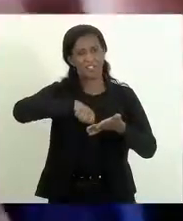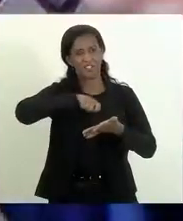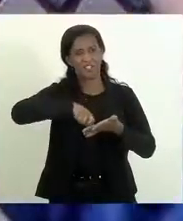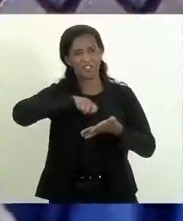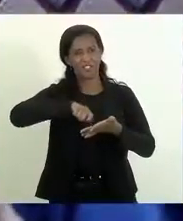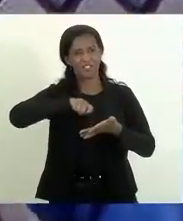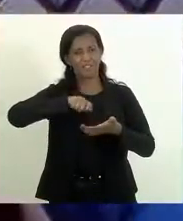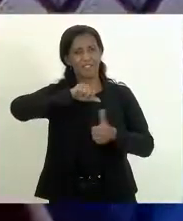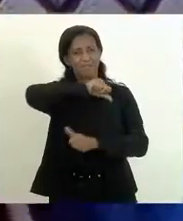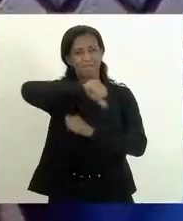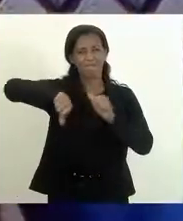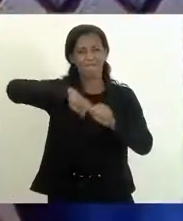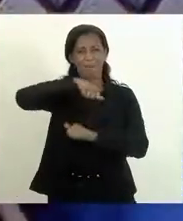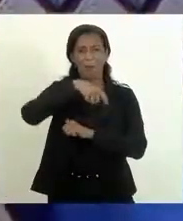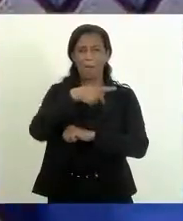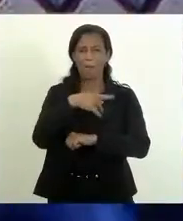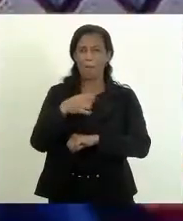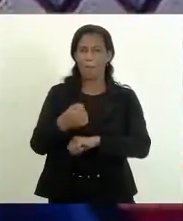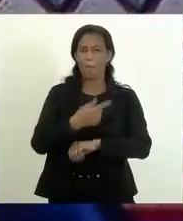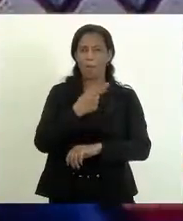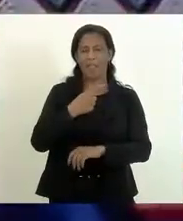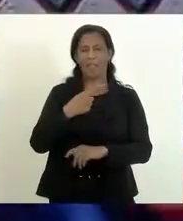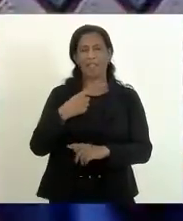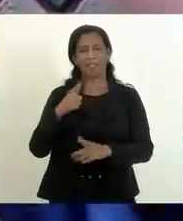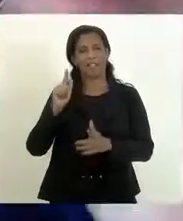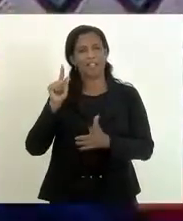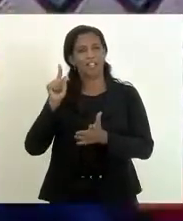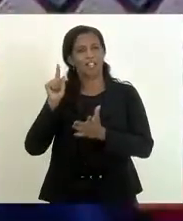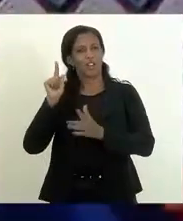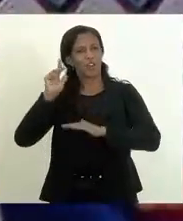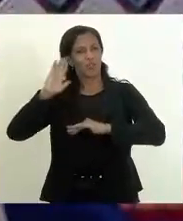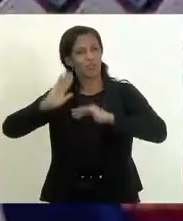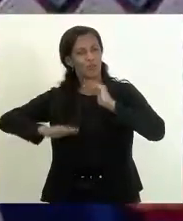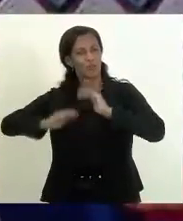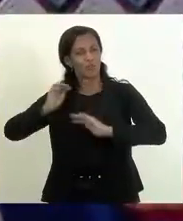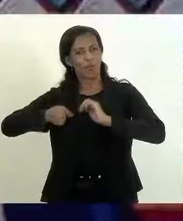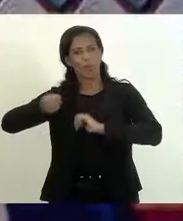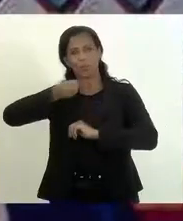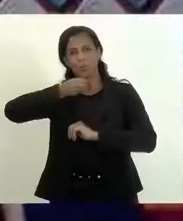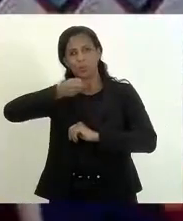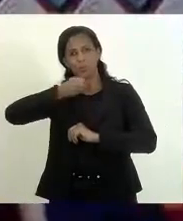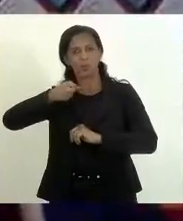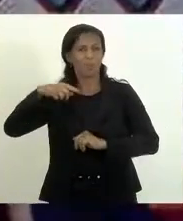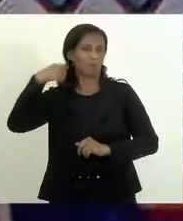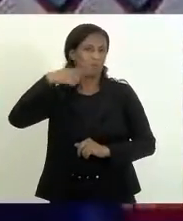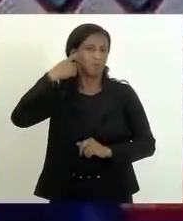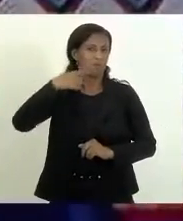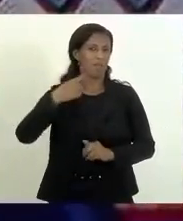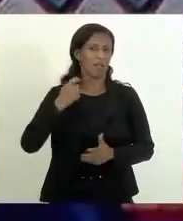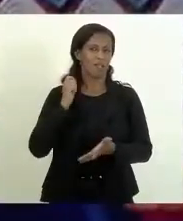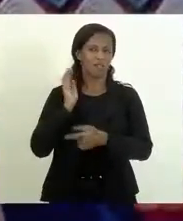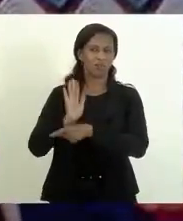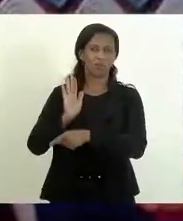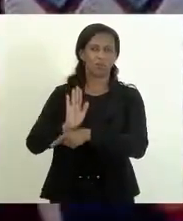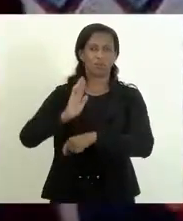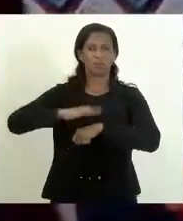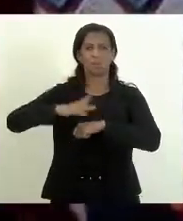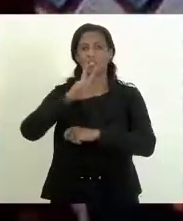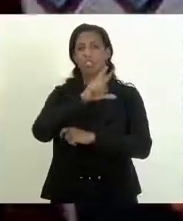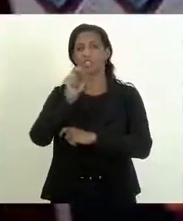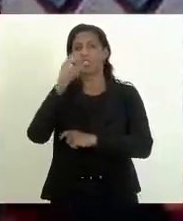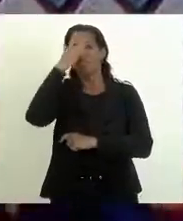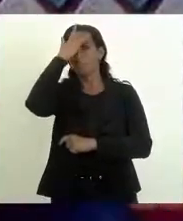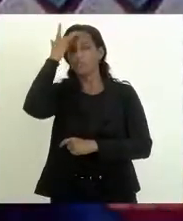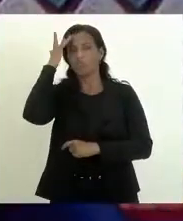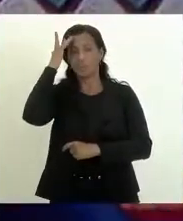grande poeta, jornalista, advogado, defendendo a liberdade de mais de 500 pessoas que foram, como